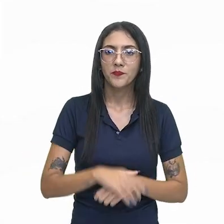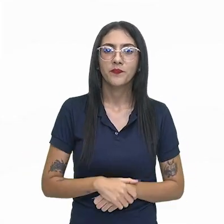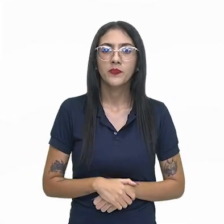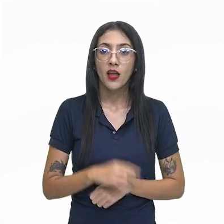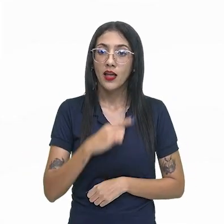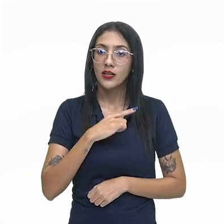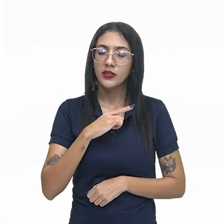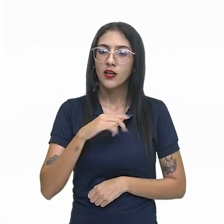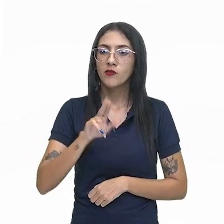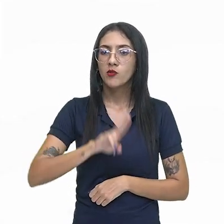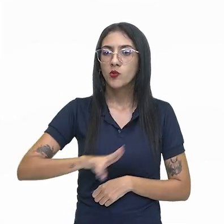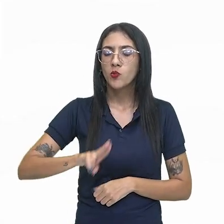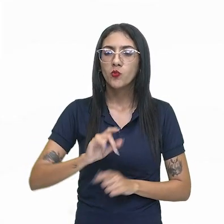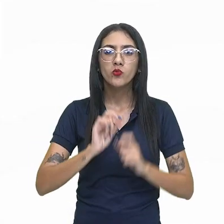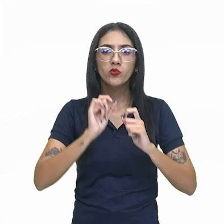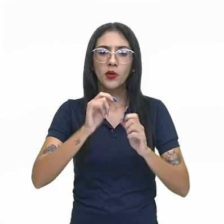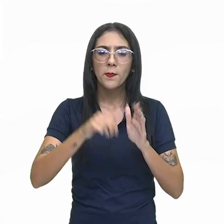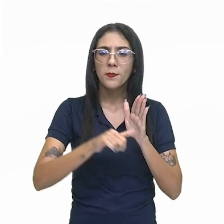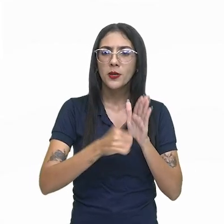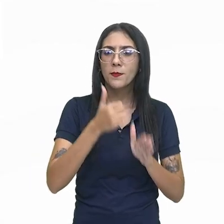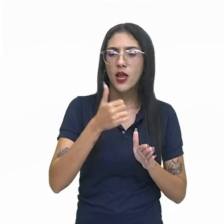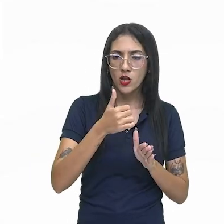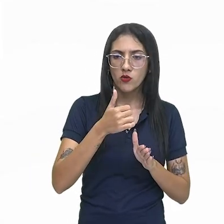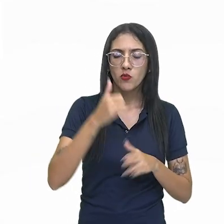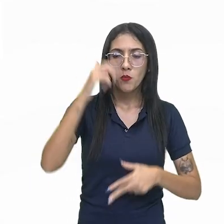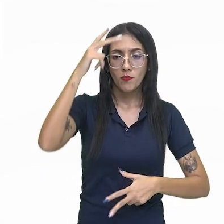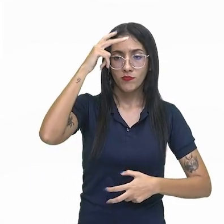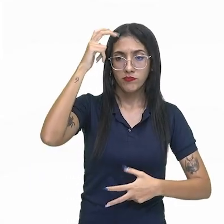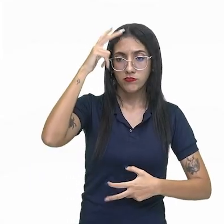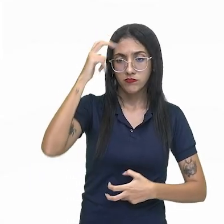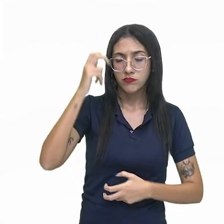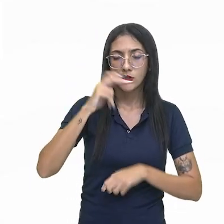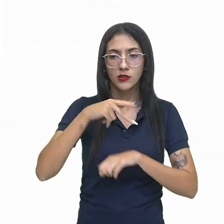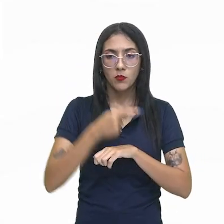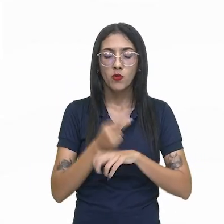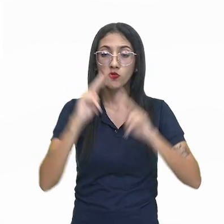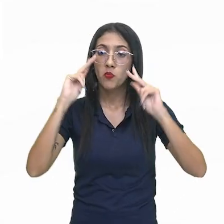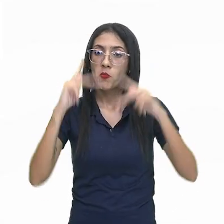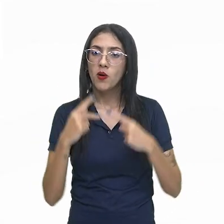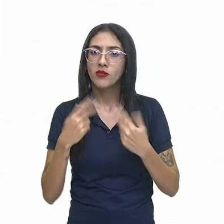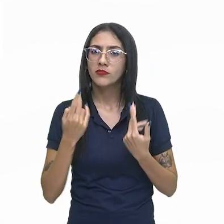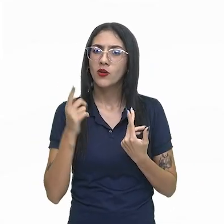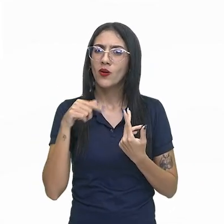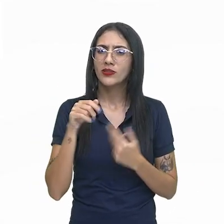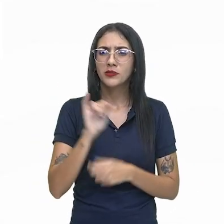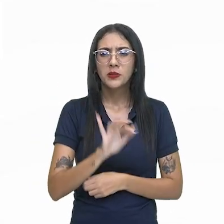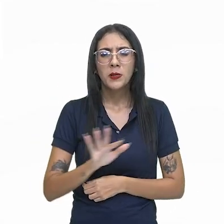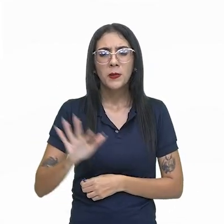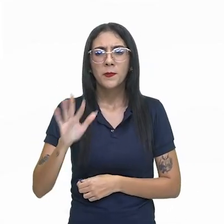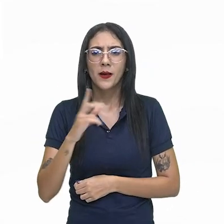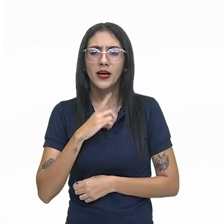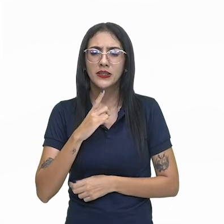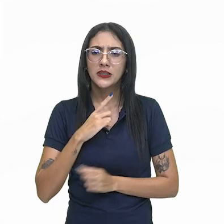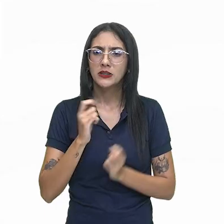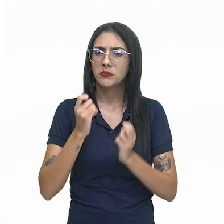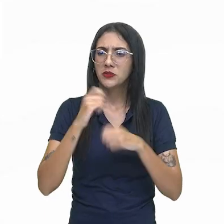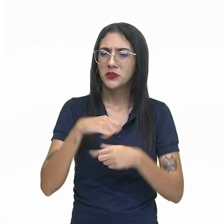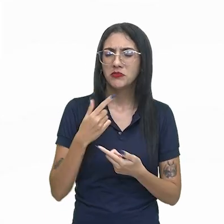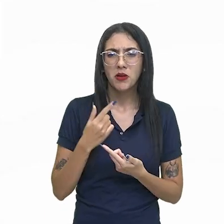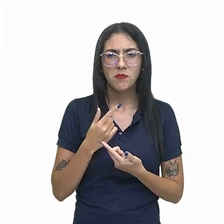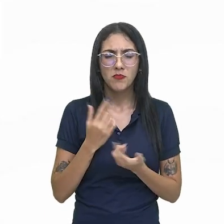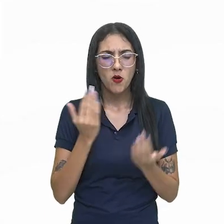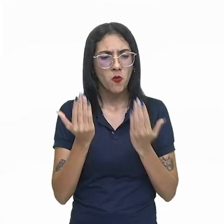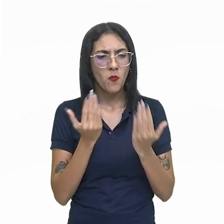o macaco, né, um primata, e o ser humano no processo evolutivo, onde essa imagem começou a ser lida de maneira